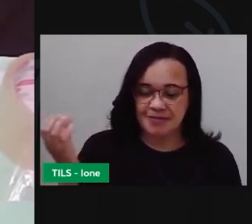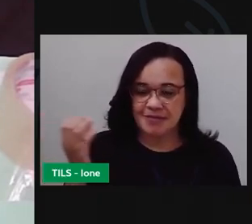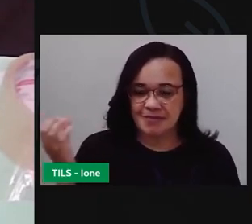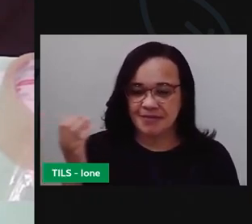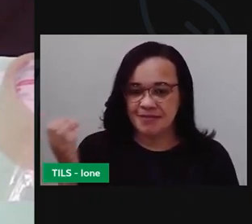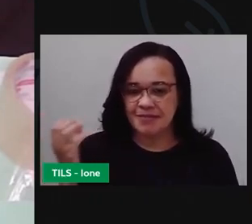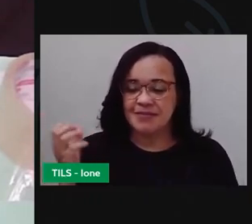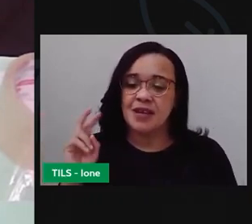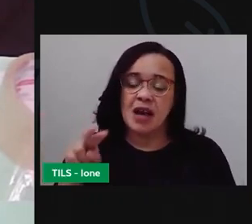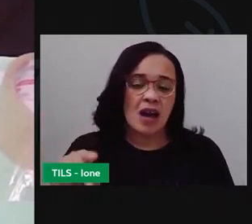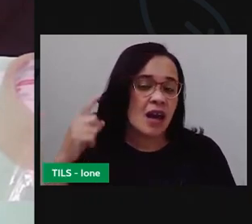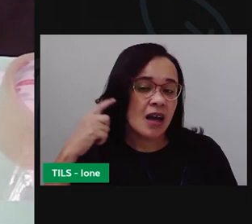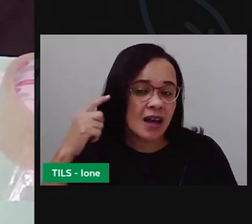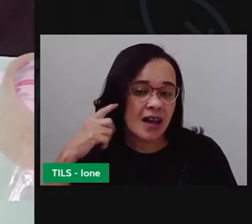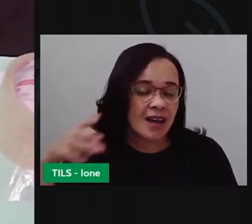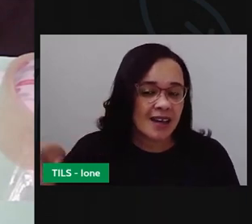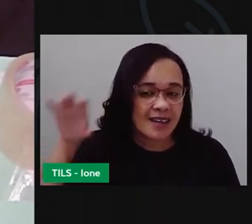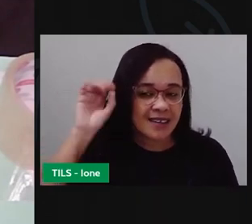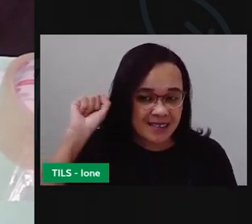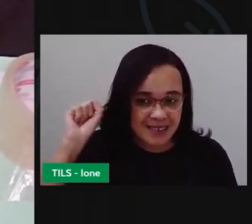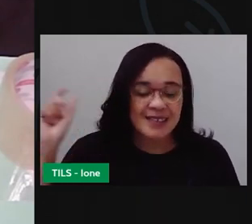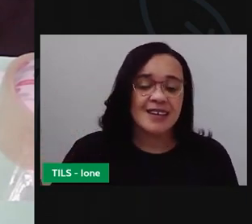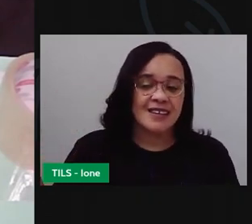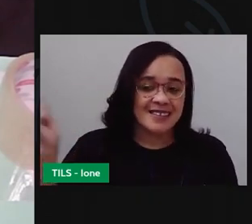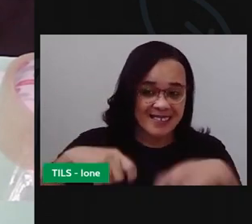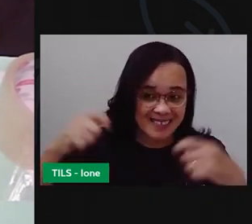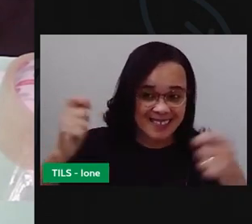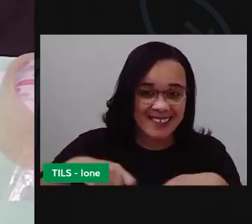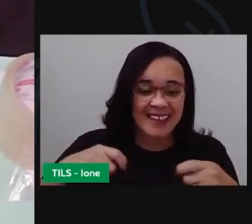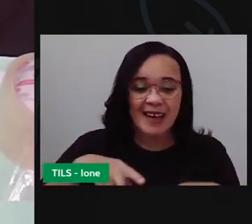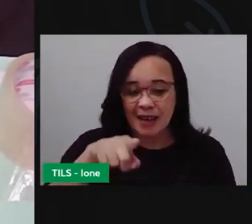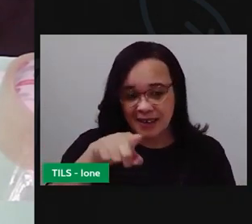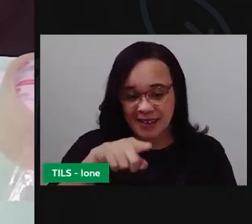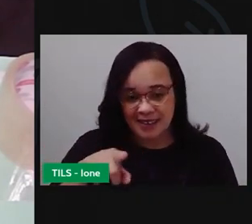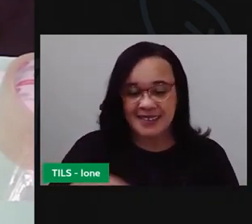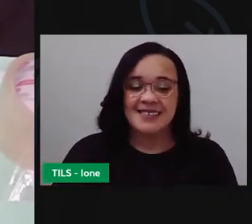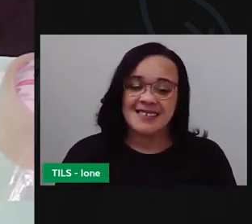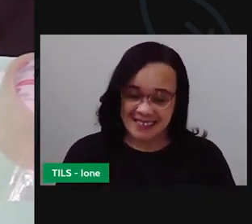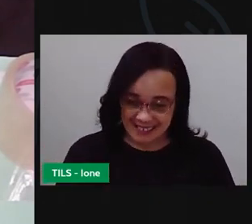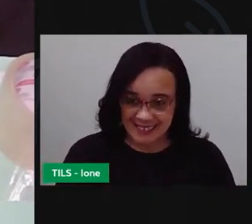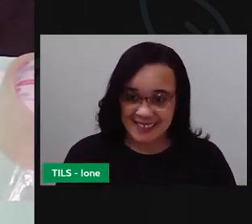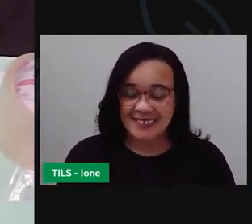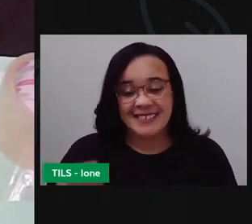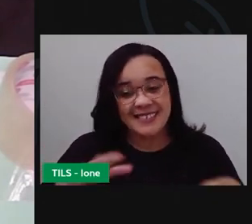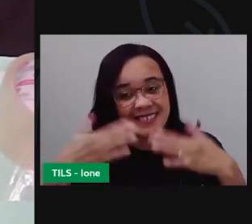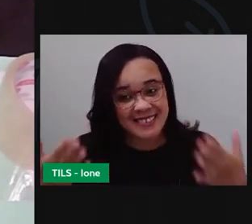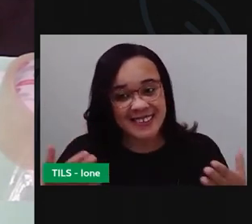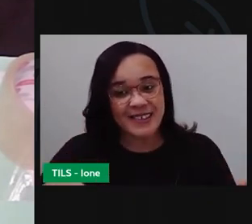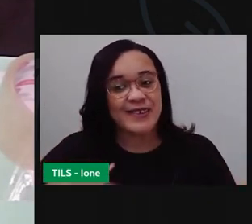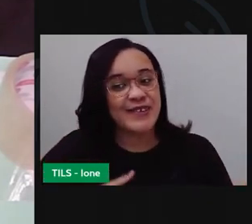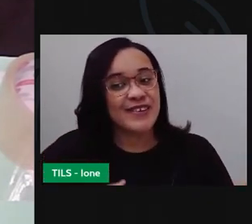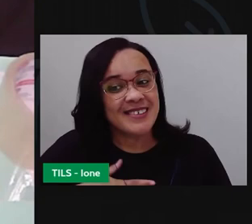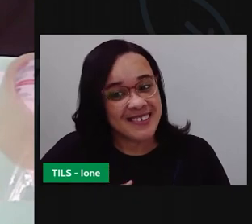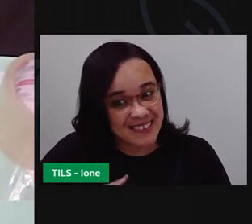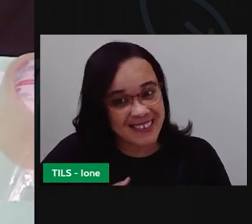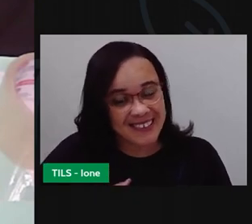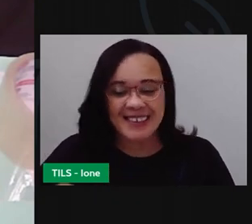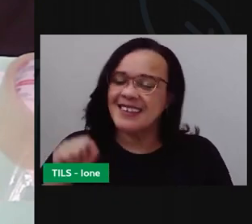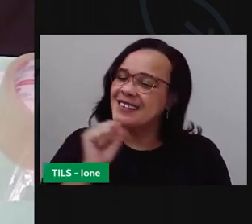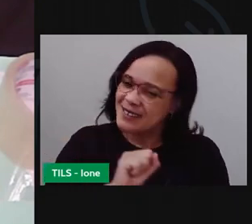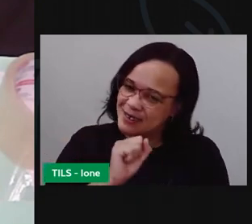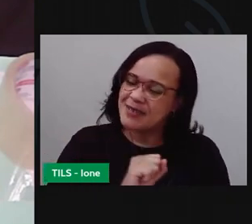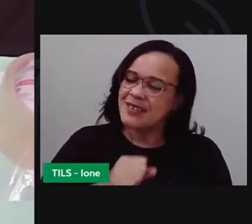É esse som produzido pelo gambá. Então, crianças, gostaram? Espero que vocês